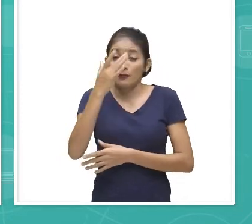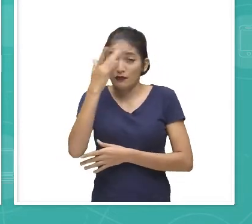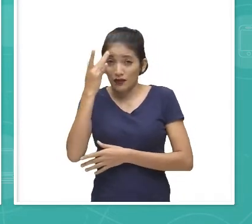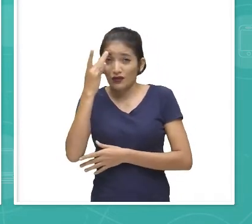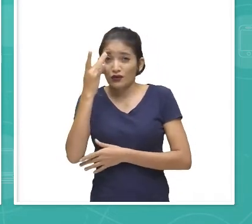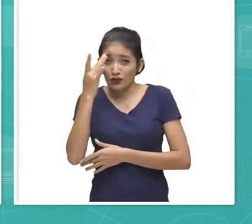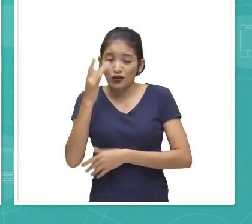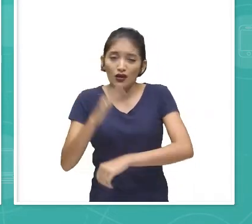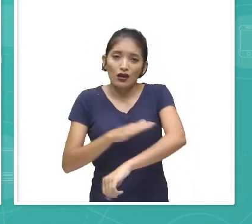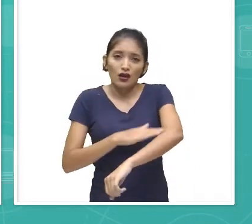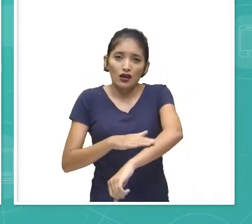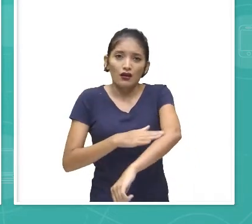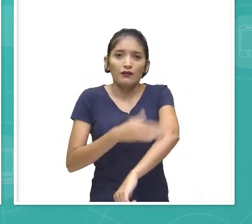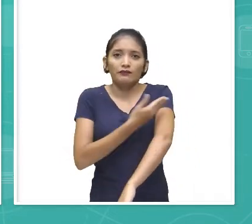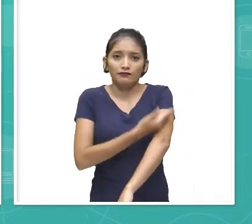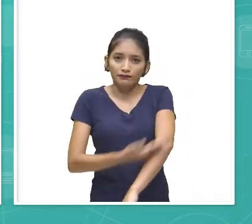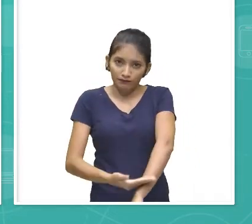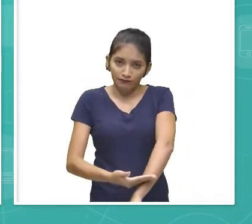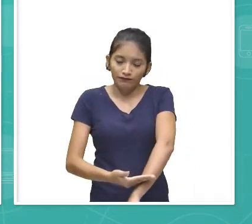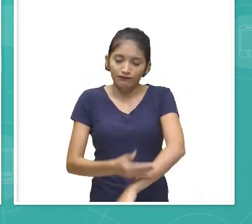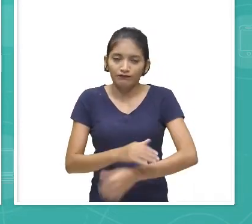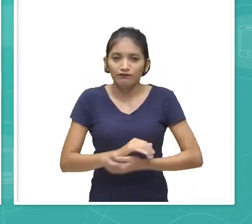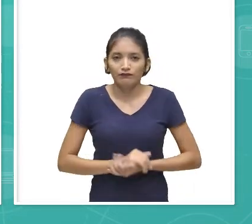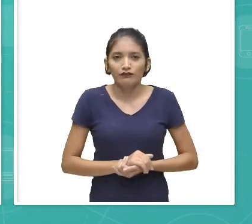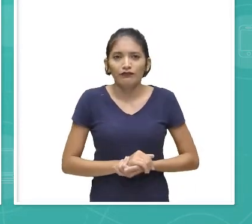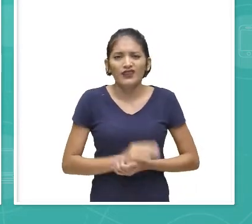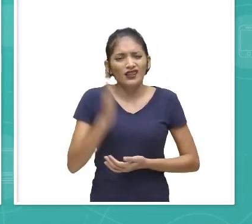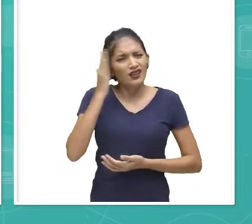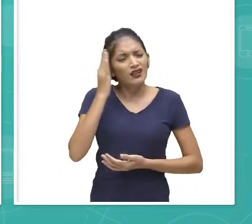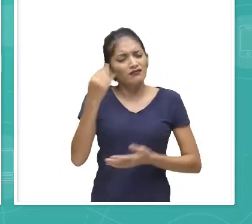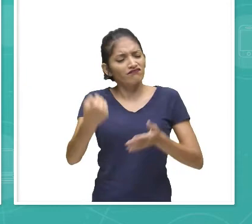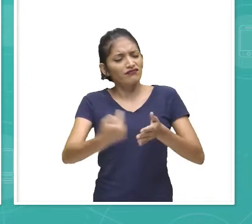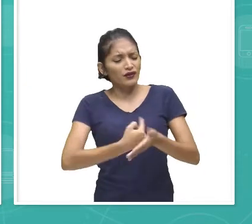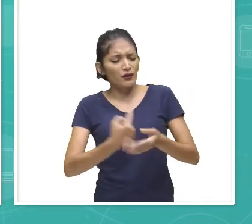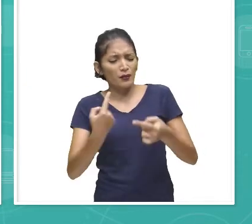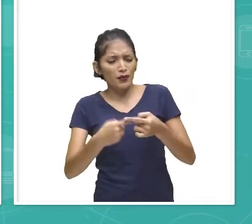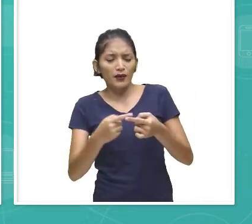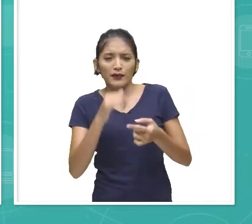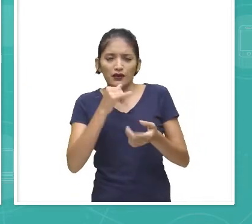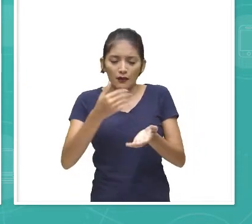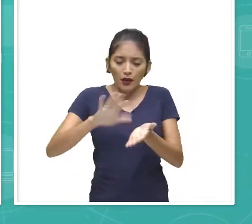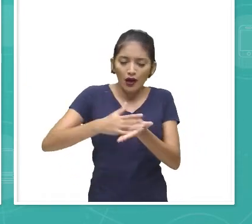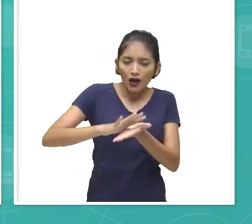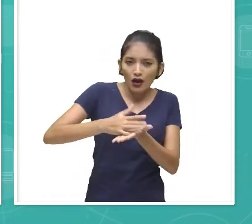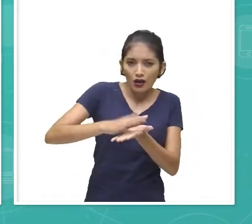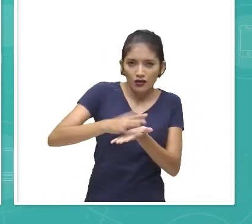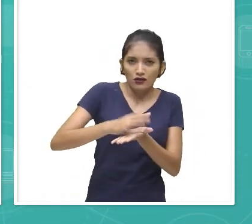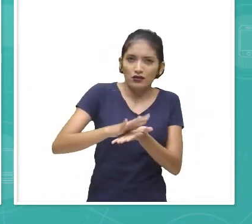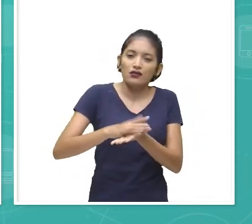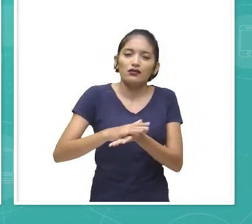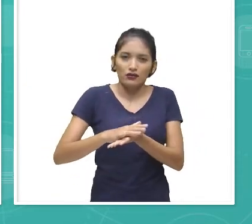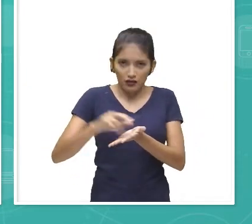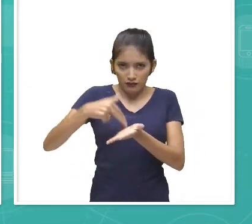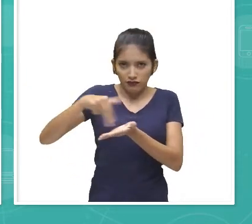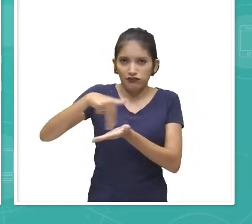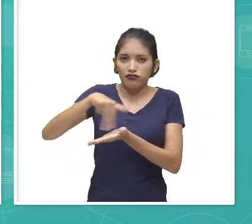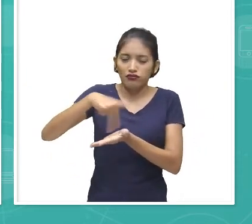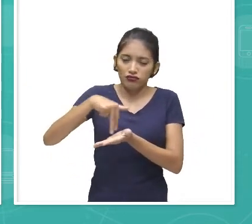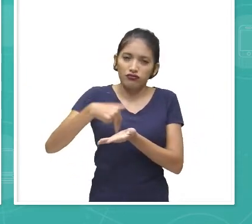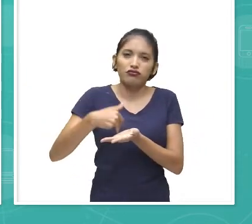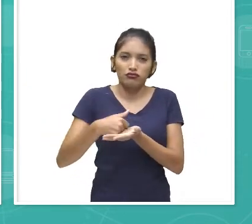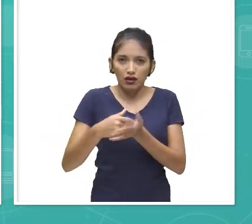brancas. Vocês já pararam para se perguntar o porquê? Quando o samba ele foi exportado como música nacional, a